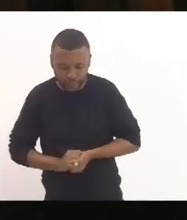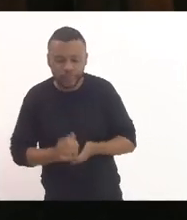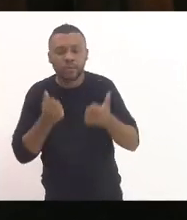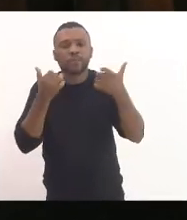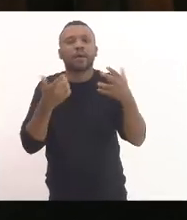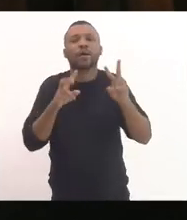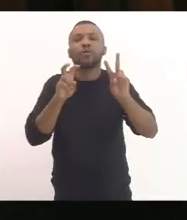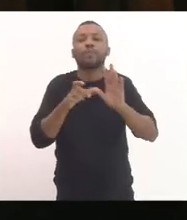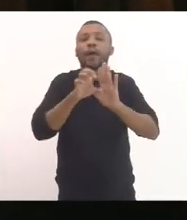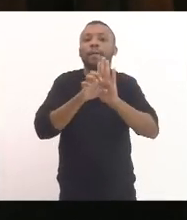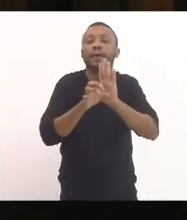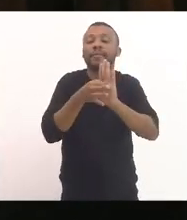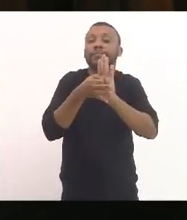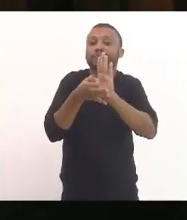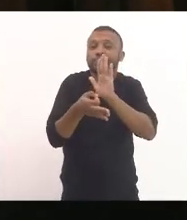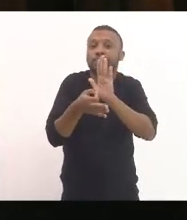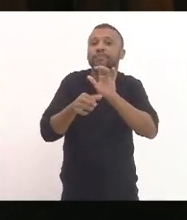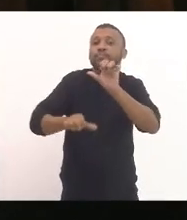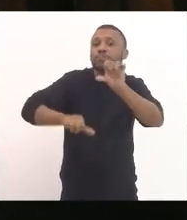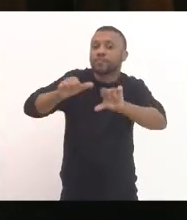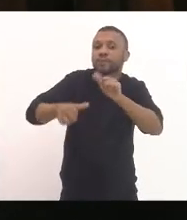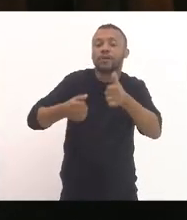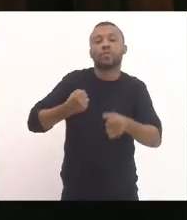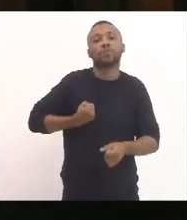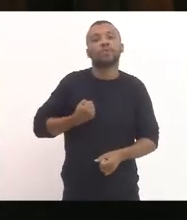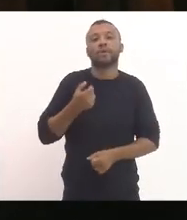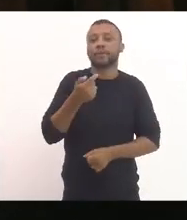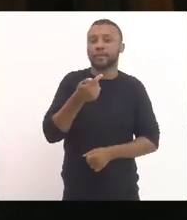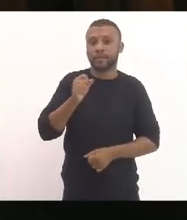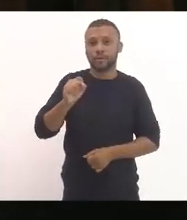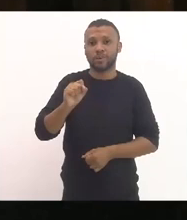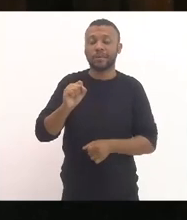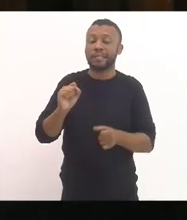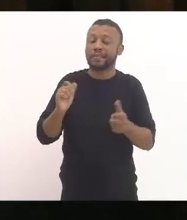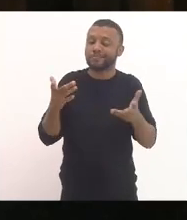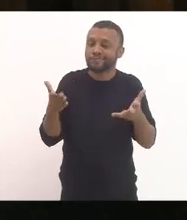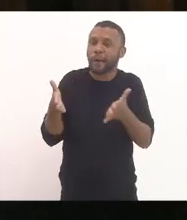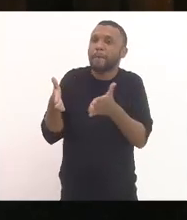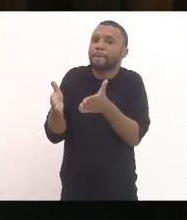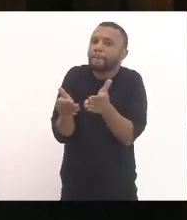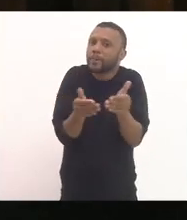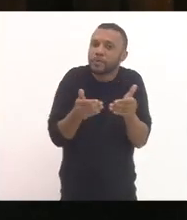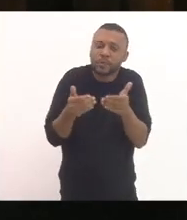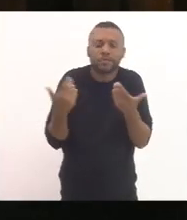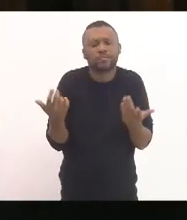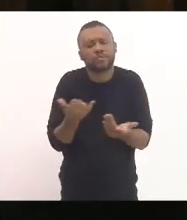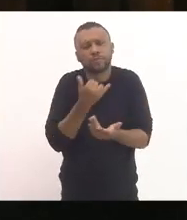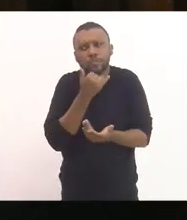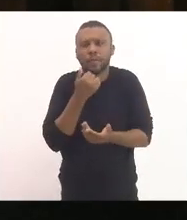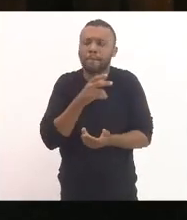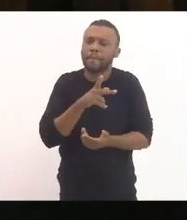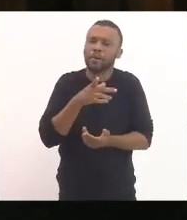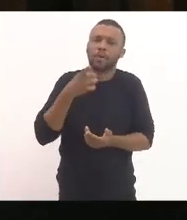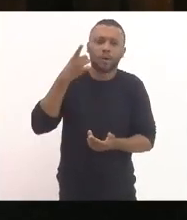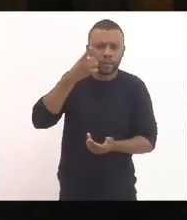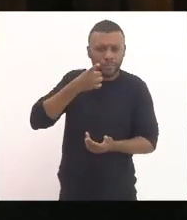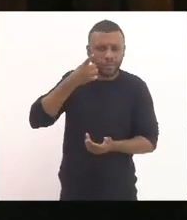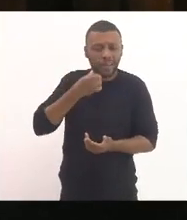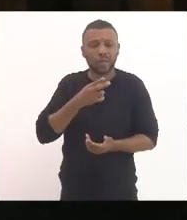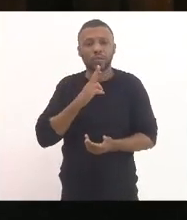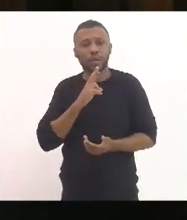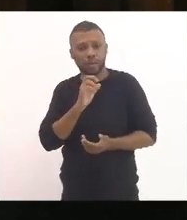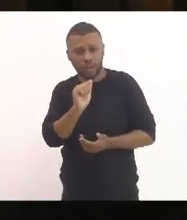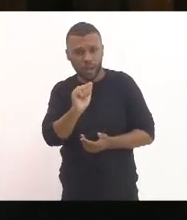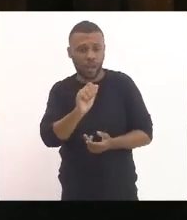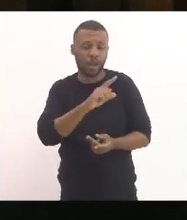emenda modificativa 78 Esse é um clamor foi feito meu Deputado presidente da sua mesa